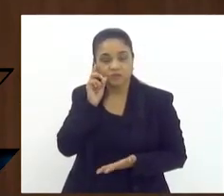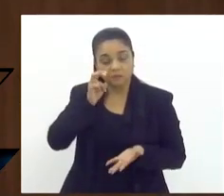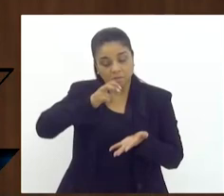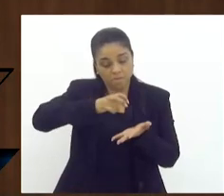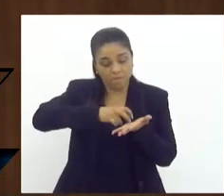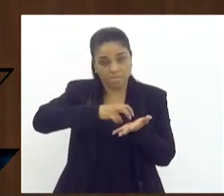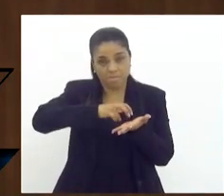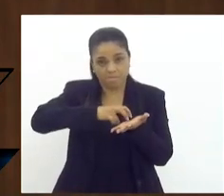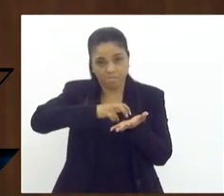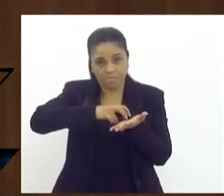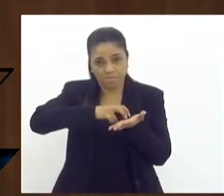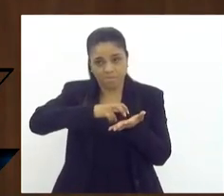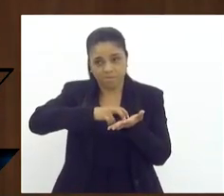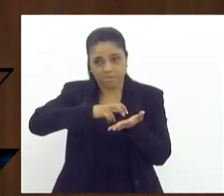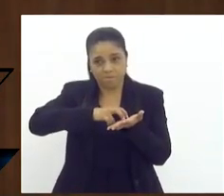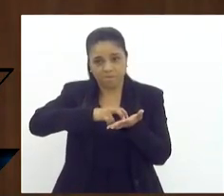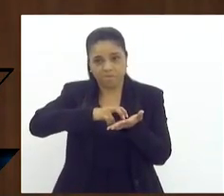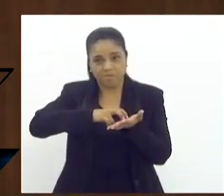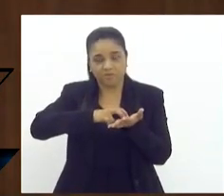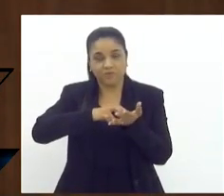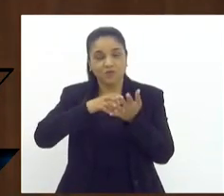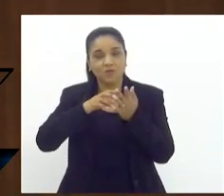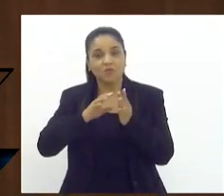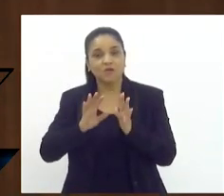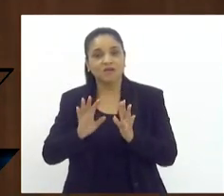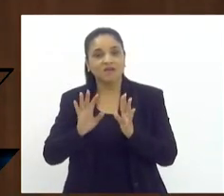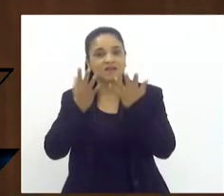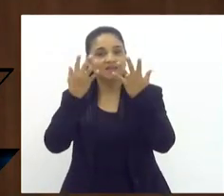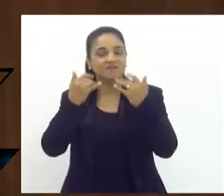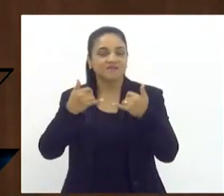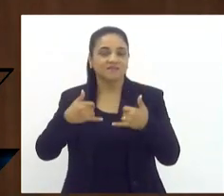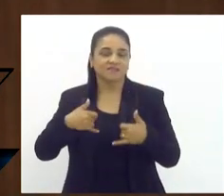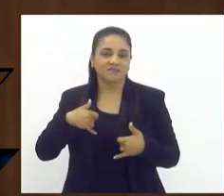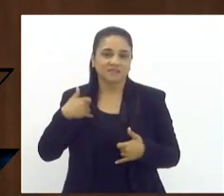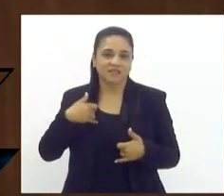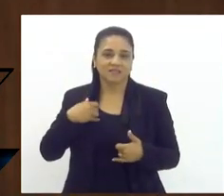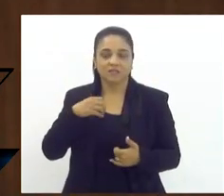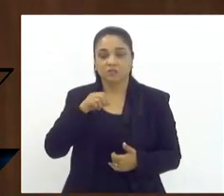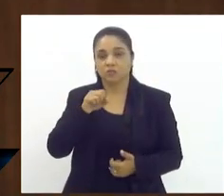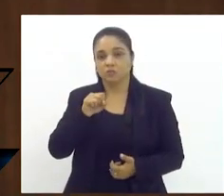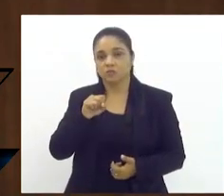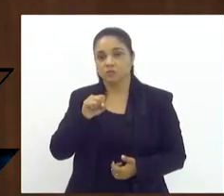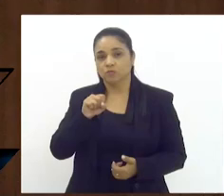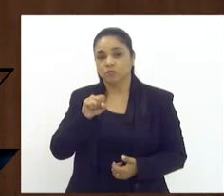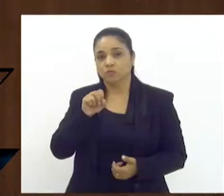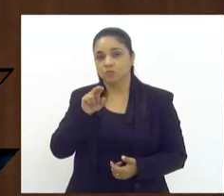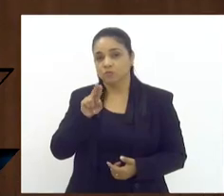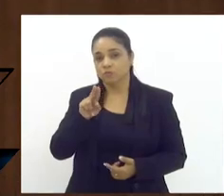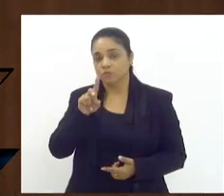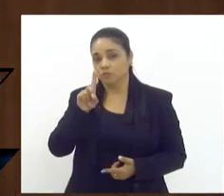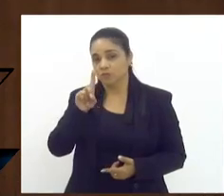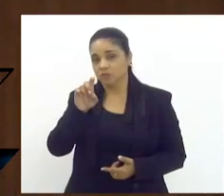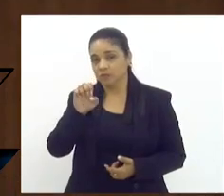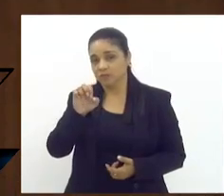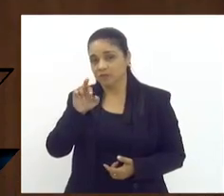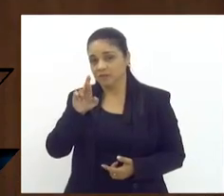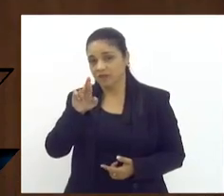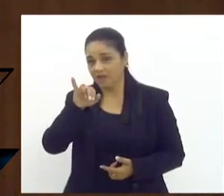manhã o aniversário da suderj completando